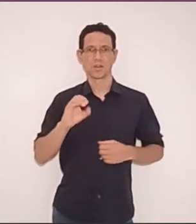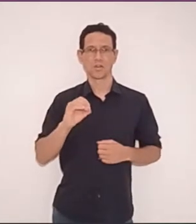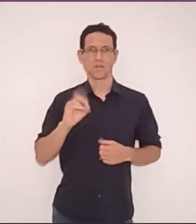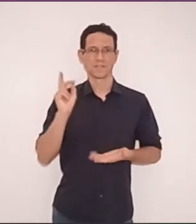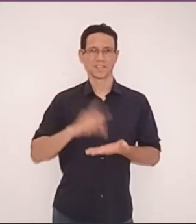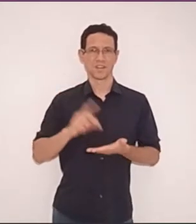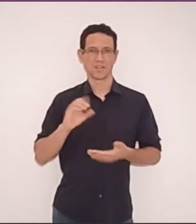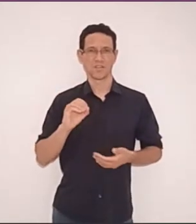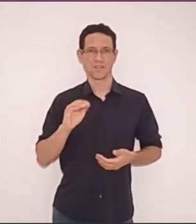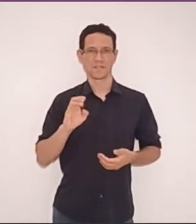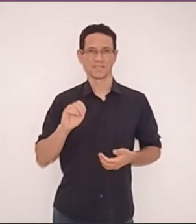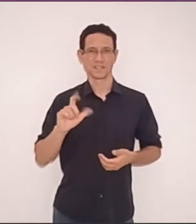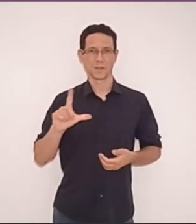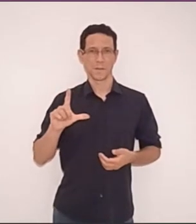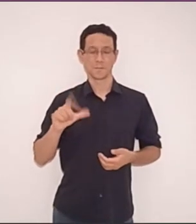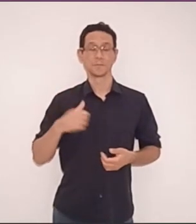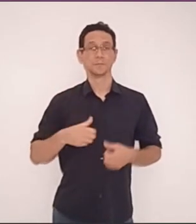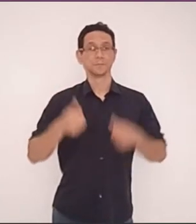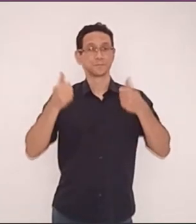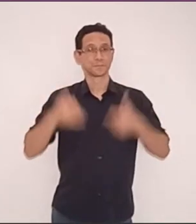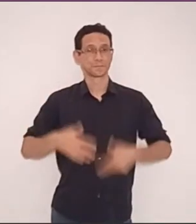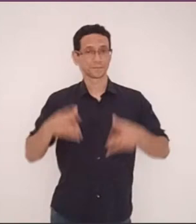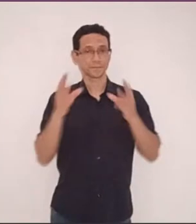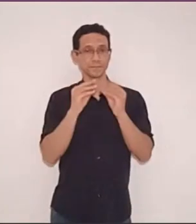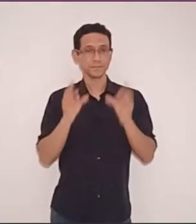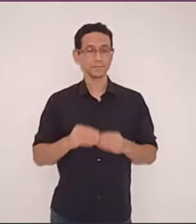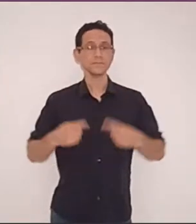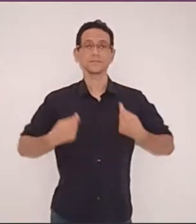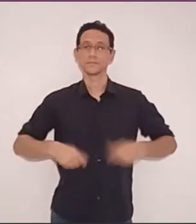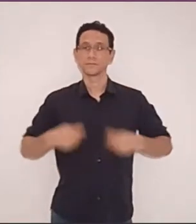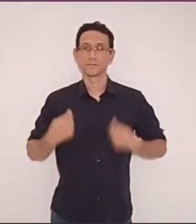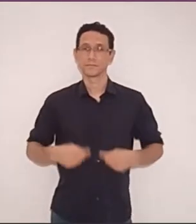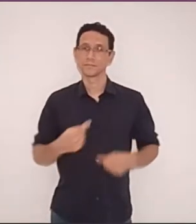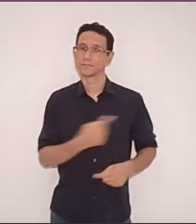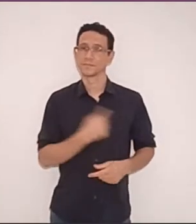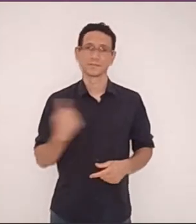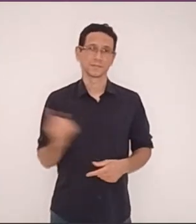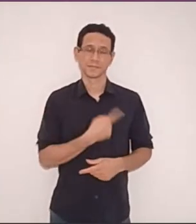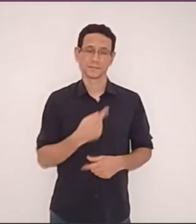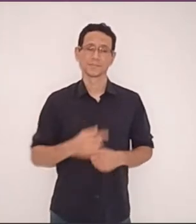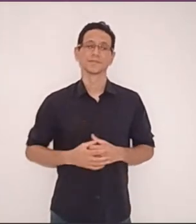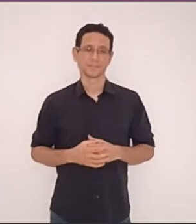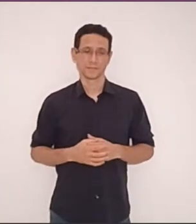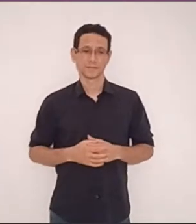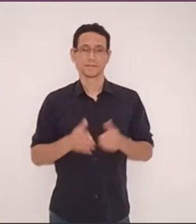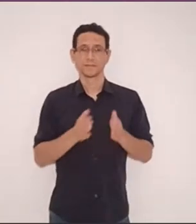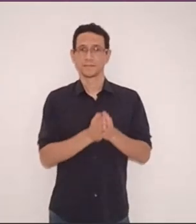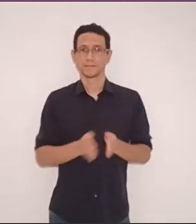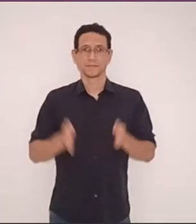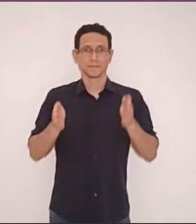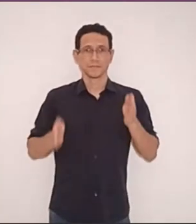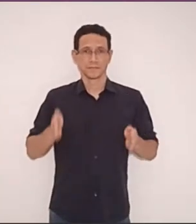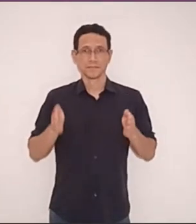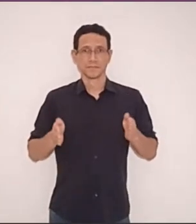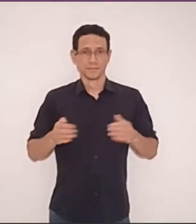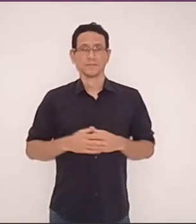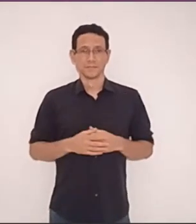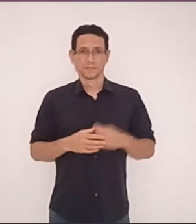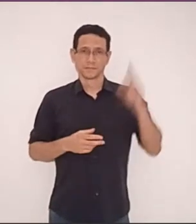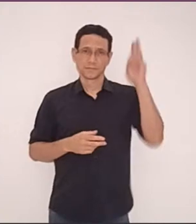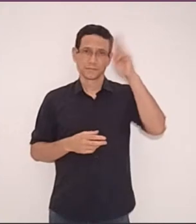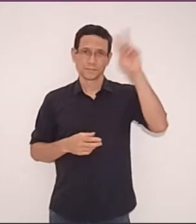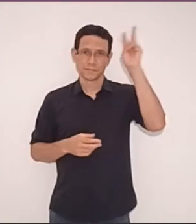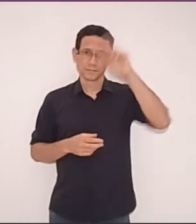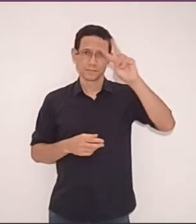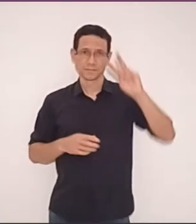finais dos fios é que a gente precisa de alguma forma a gente tá no momento da história